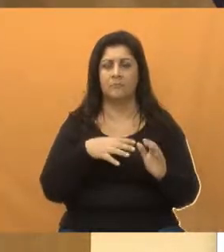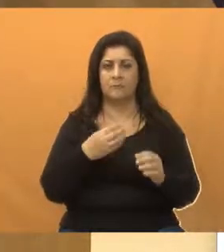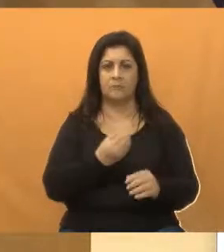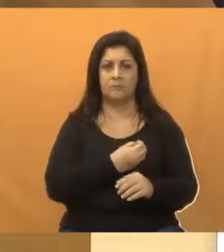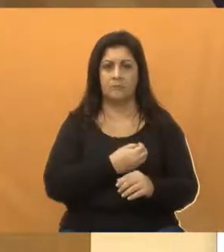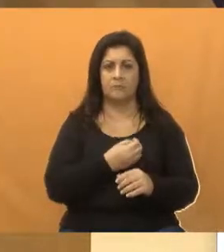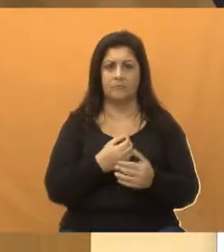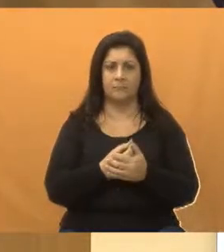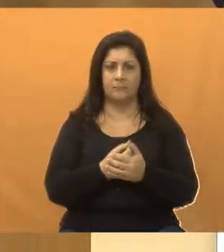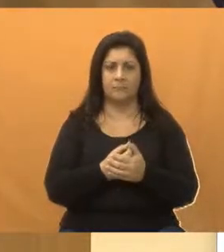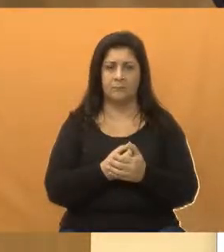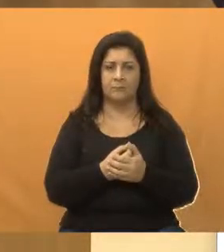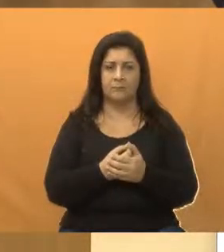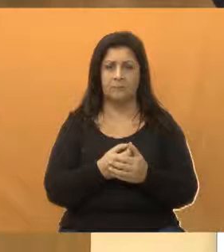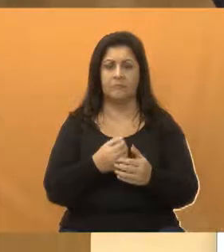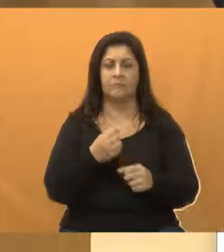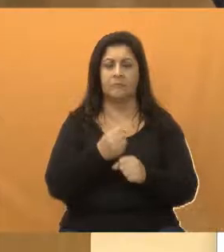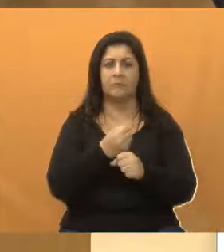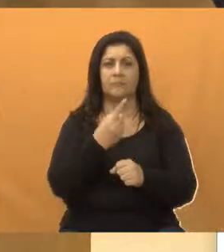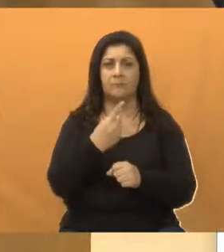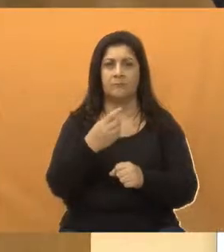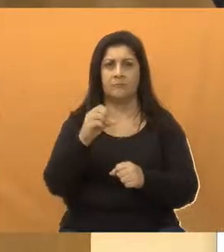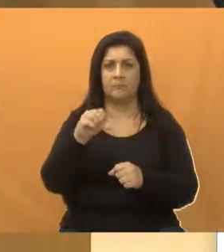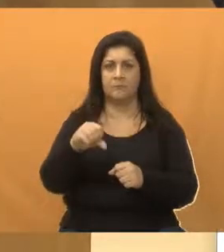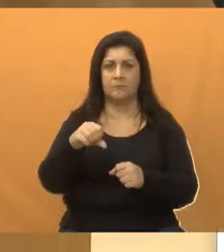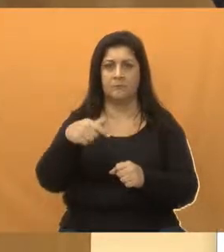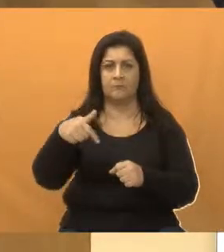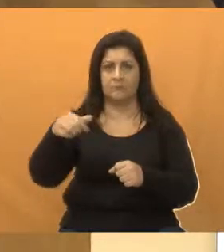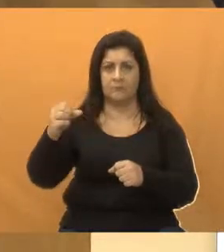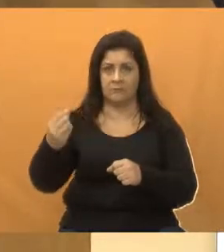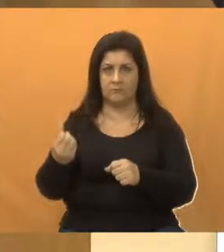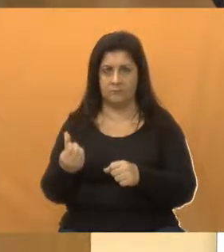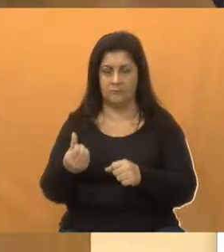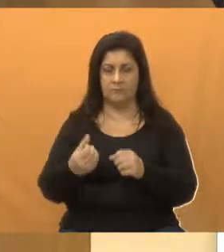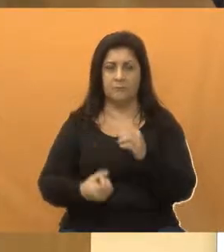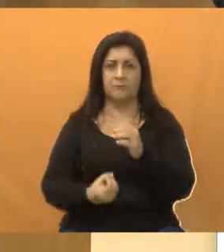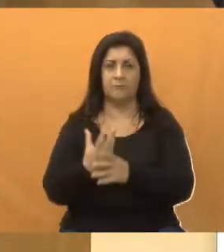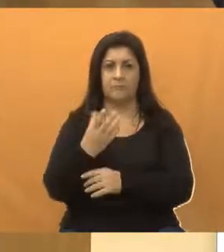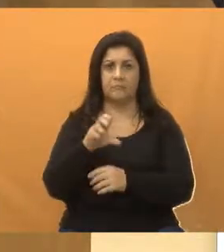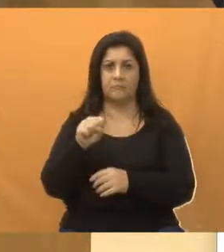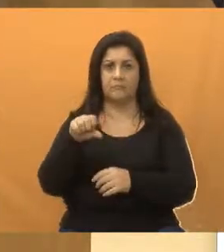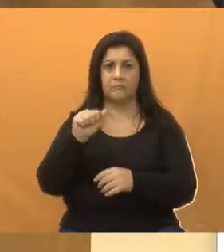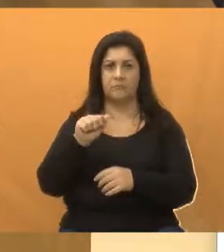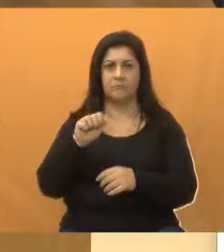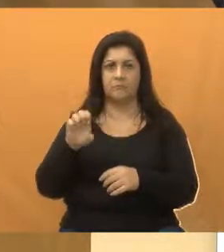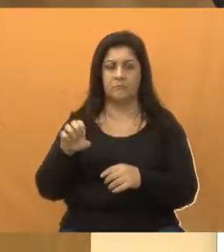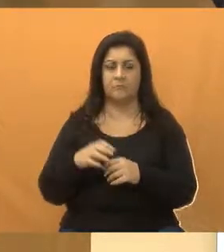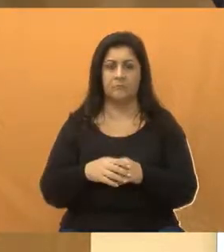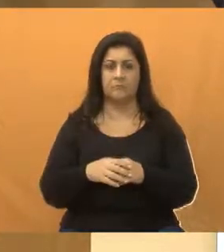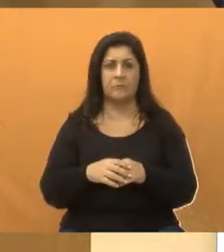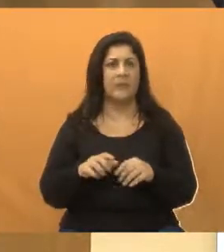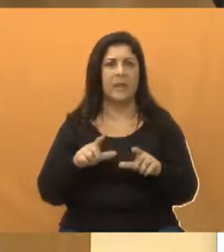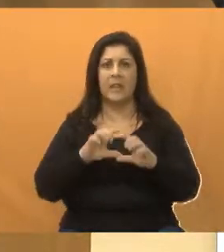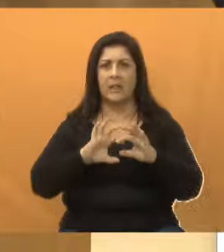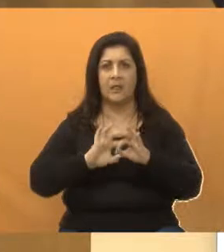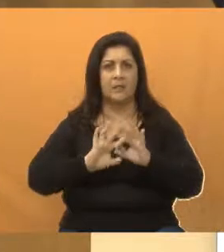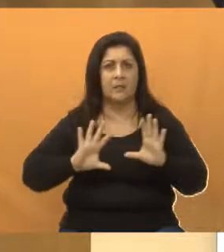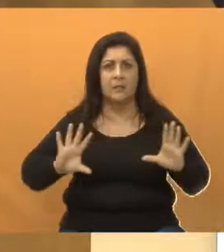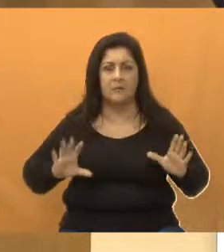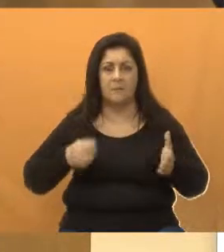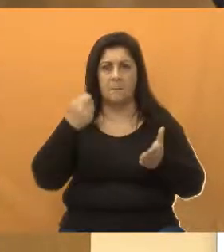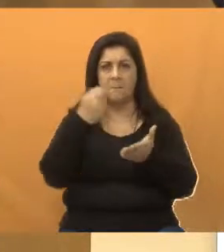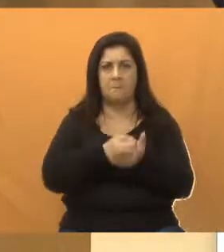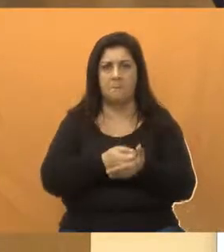1761 de 1976, que cria o SAI, isenta a tarifa de água e esgoto dos